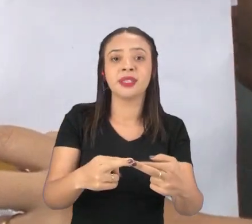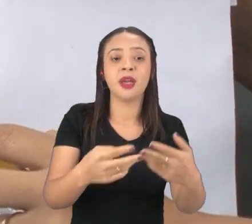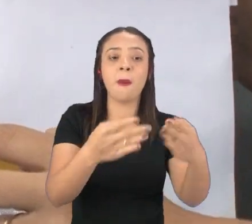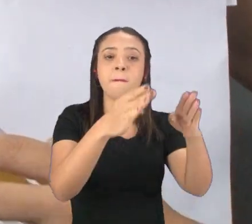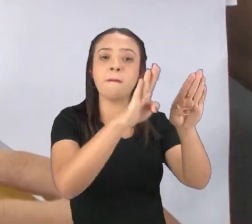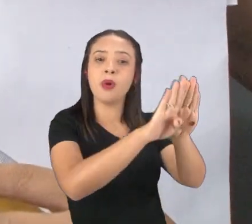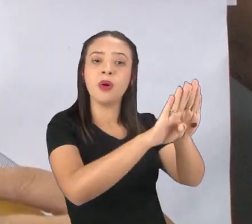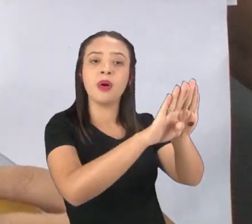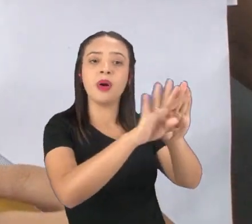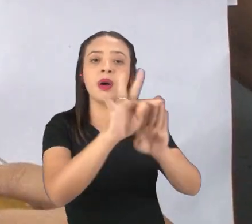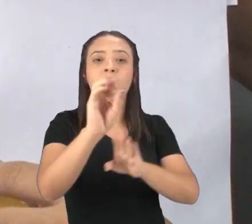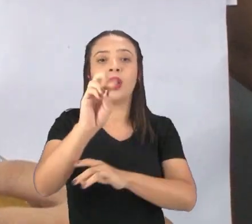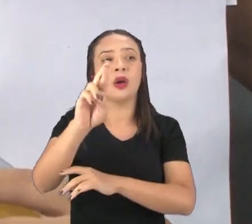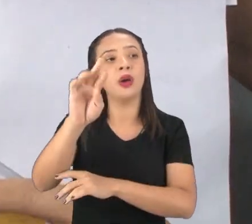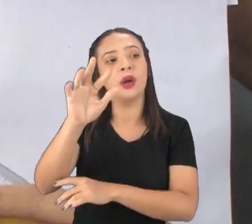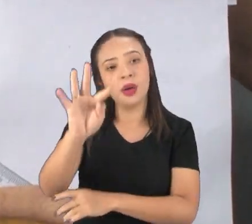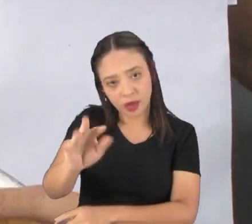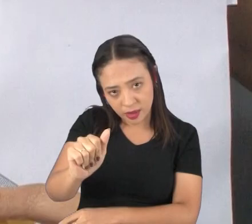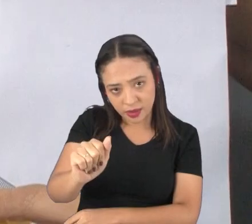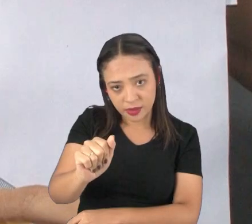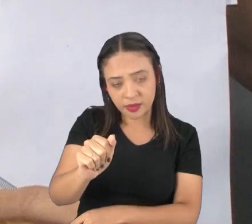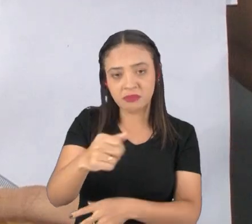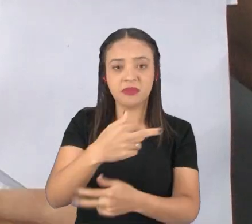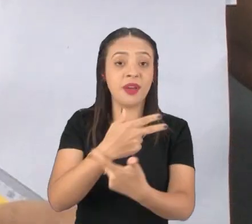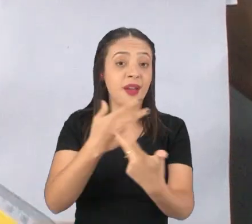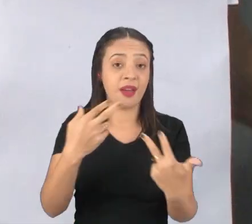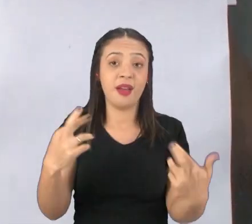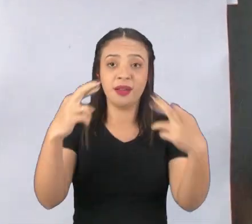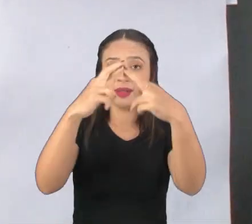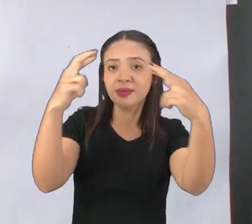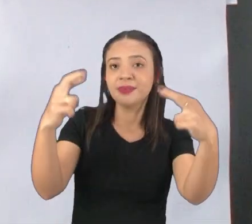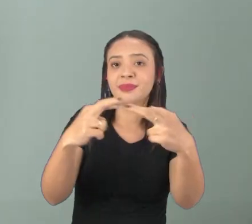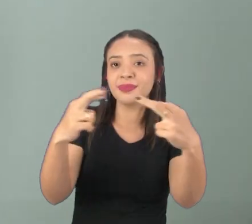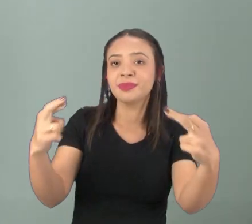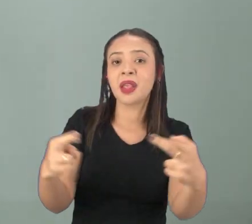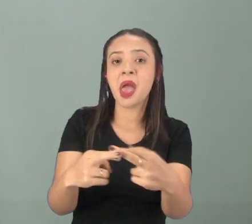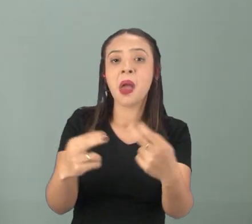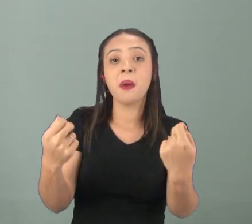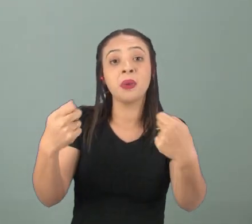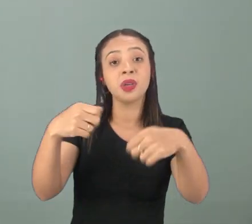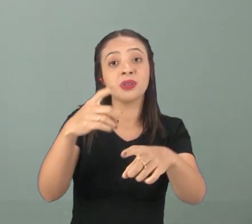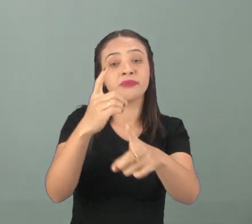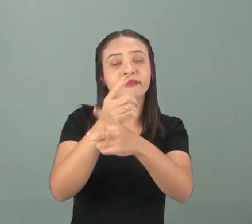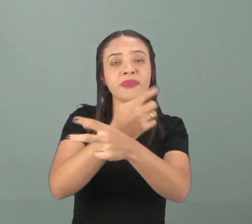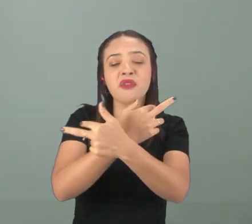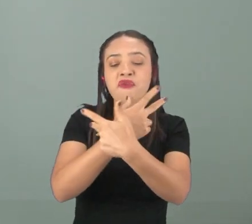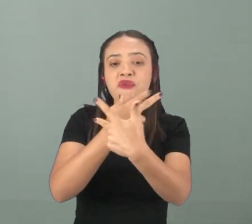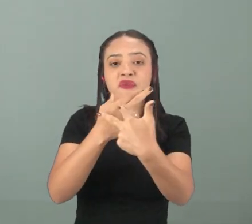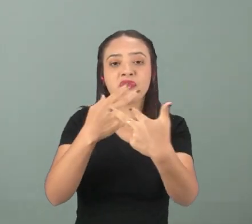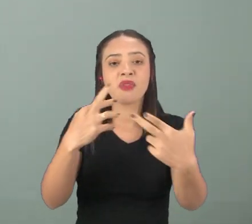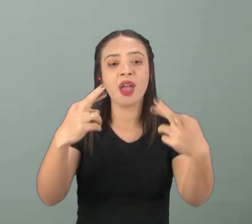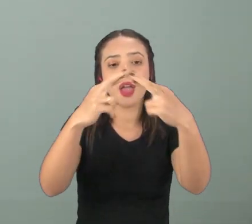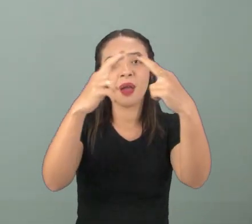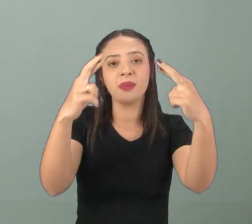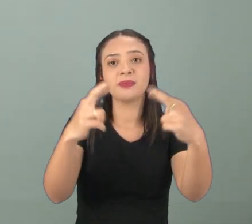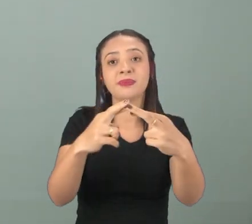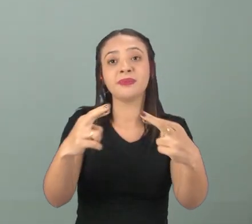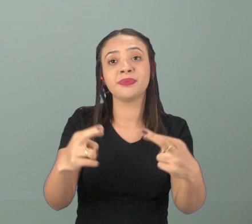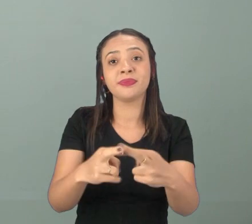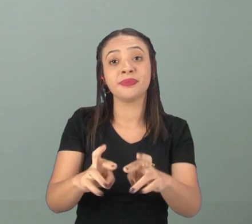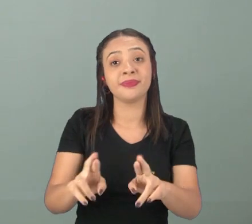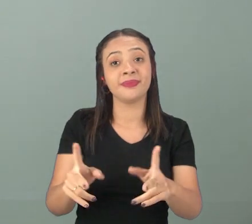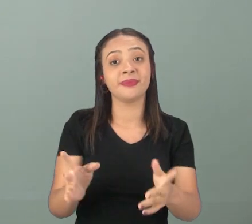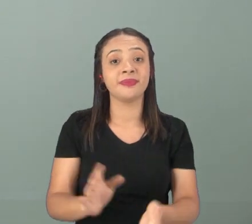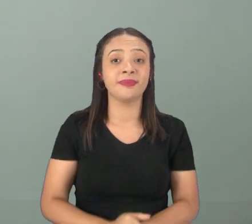Porta, torta, portão, leitão. E assim eu posso encontrar várias rimas, tá?